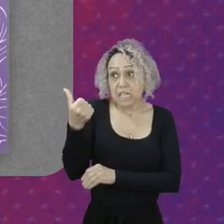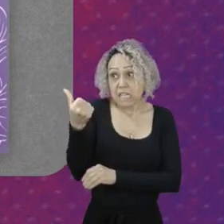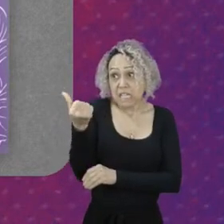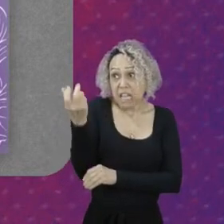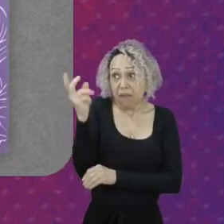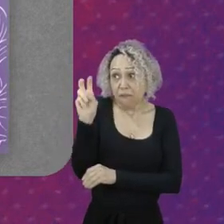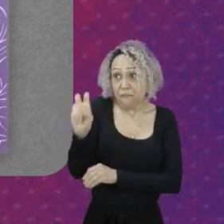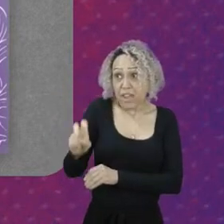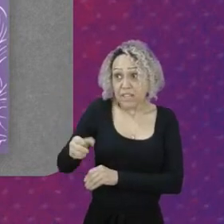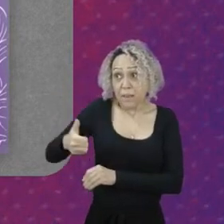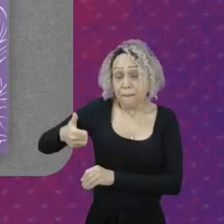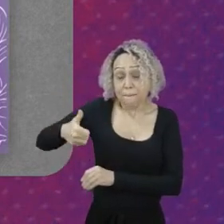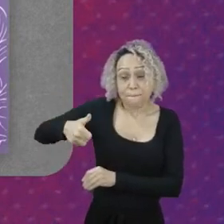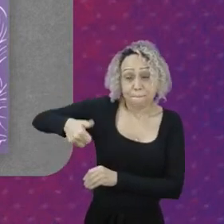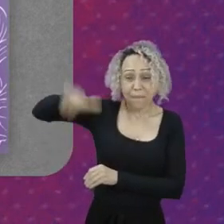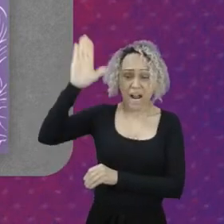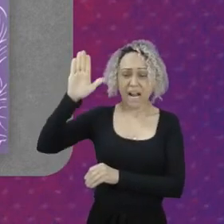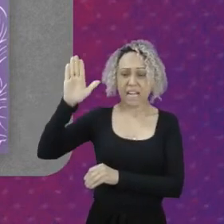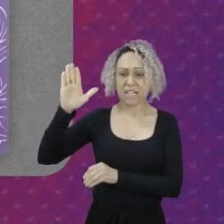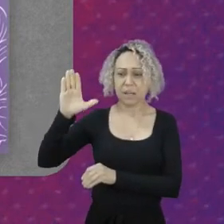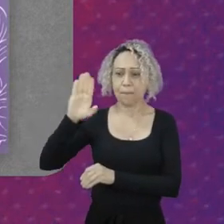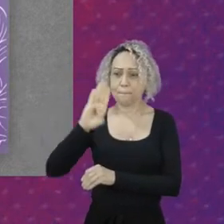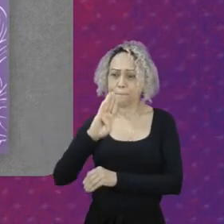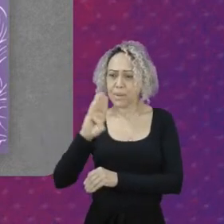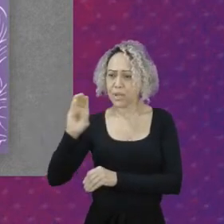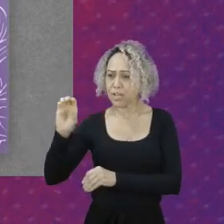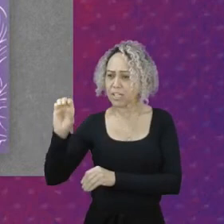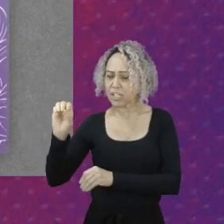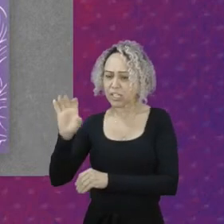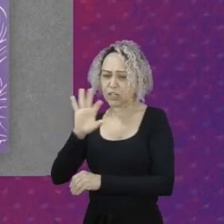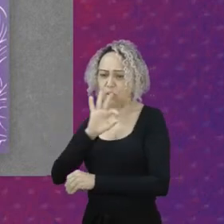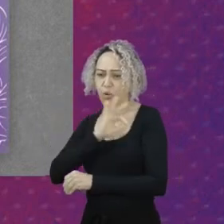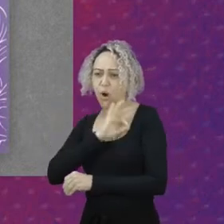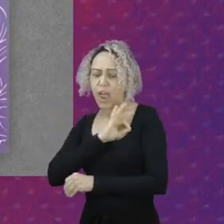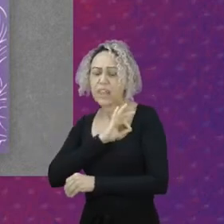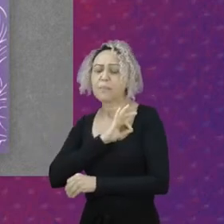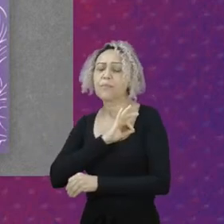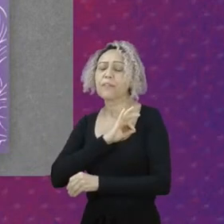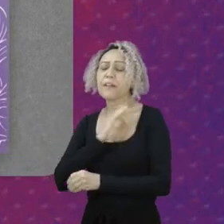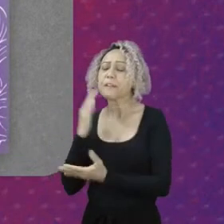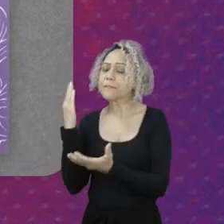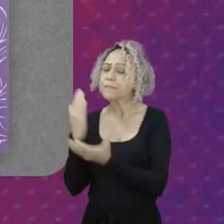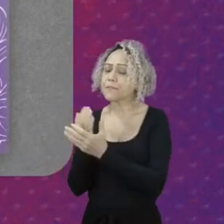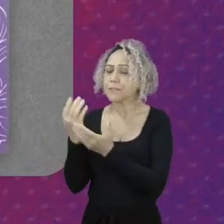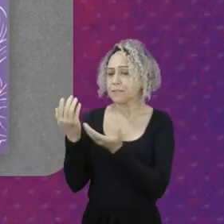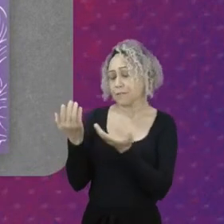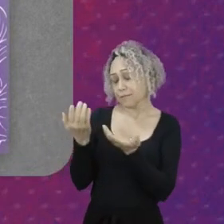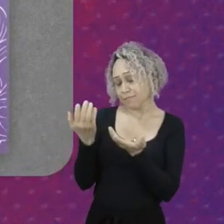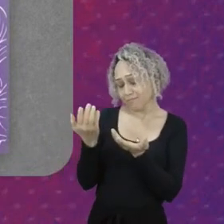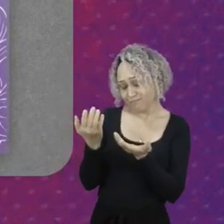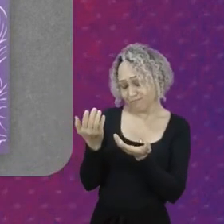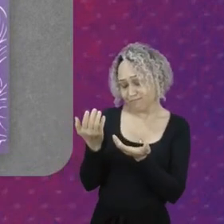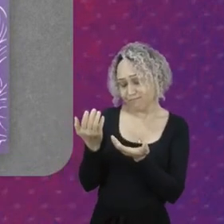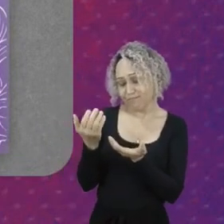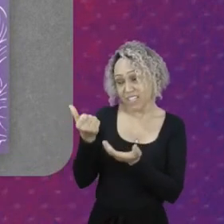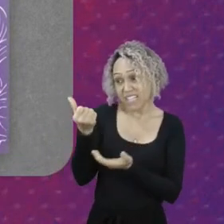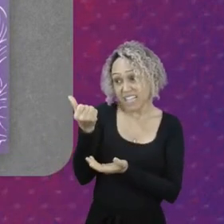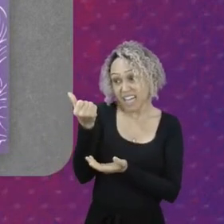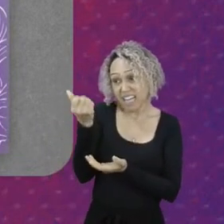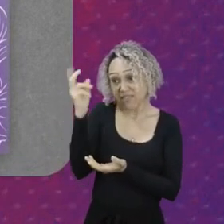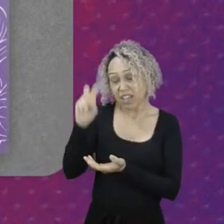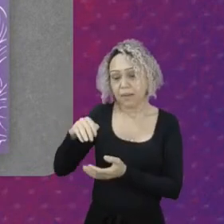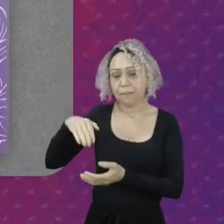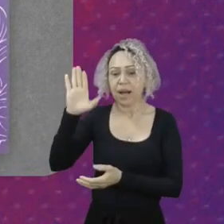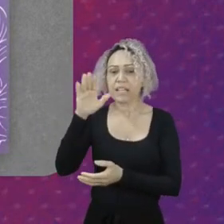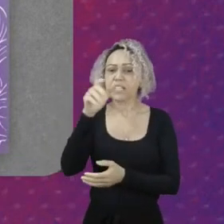as demais. É a região em que mais se comete violência contra a mulher, em que tem mais feminicídios, e é a